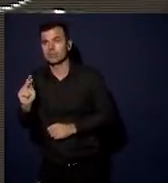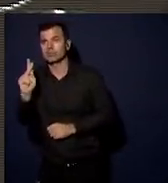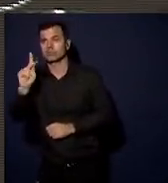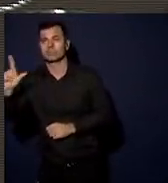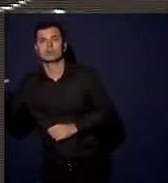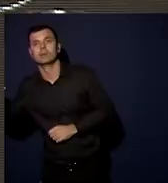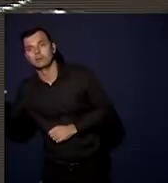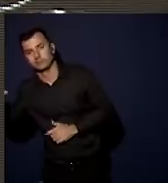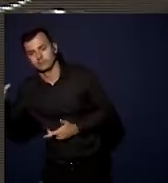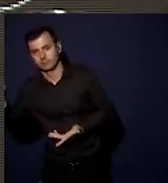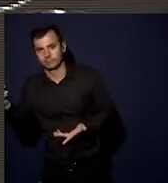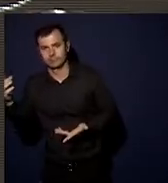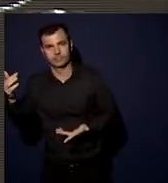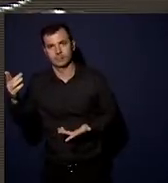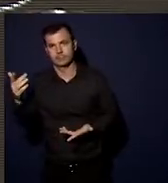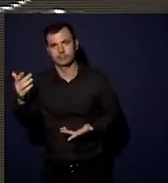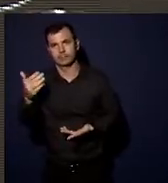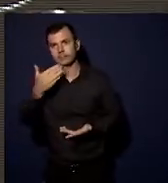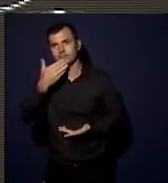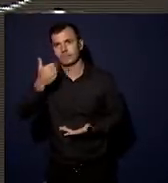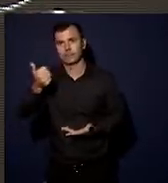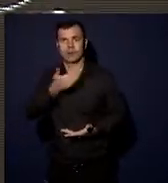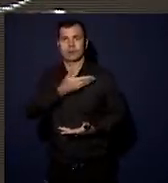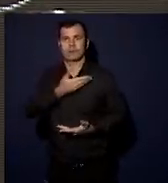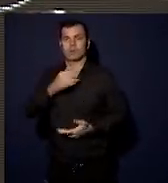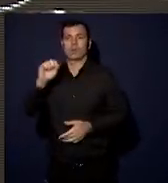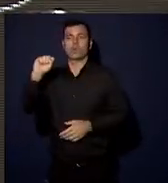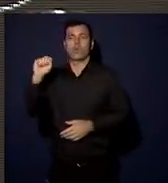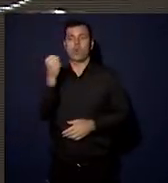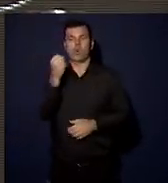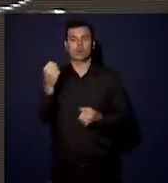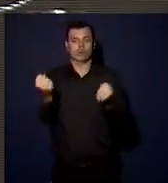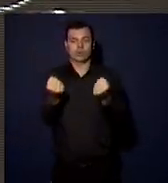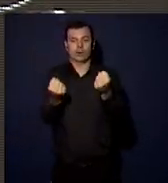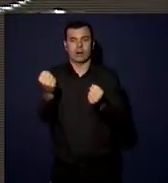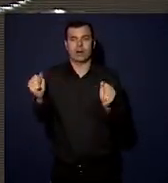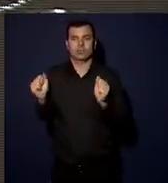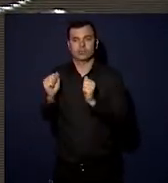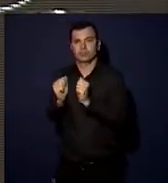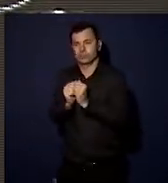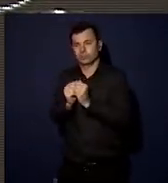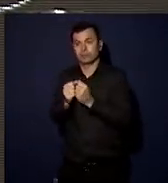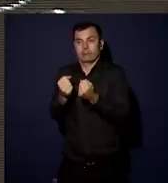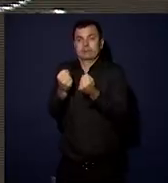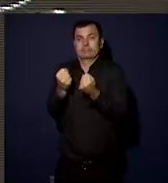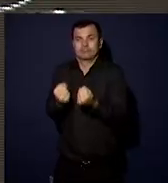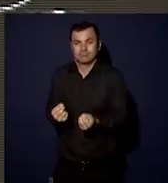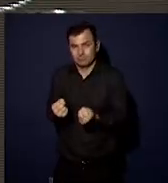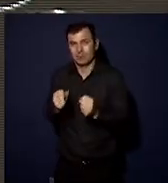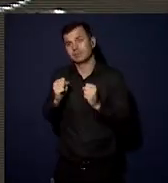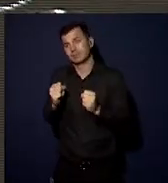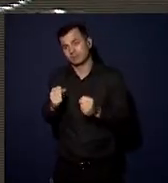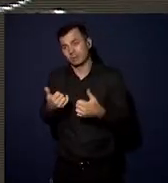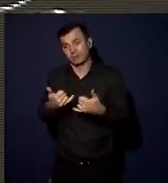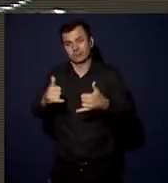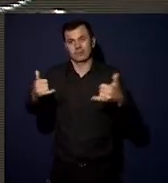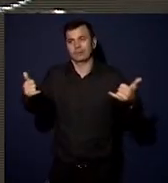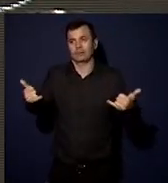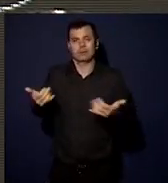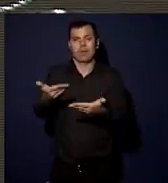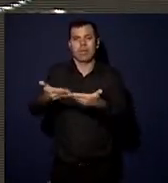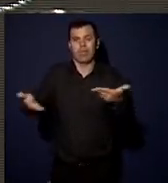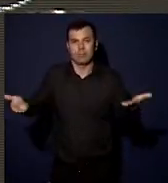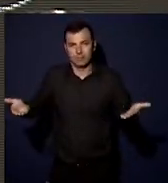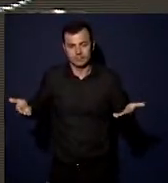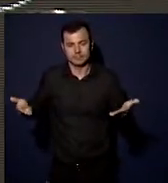8 amigos na escola junto com você no carro para levar o mesmo peso em termos de energia desperdiçada Então